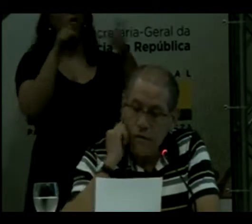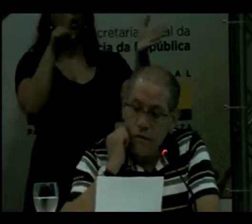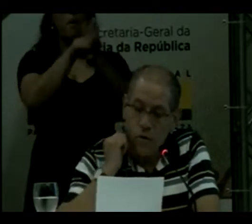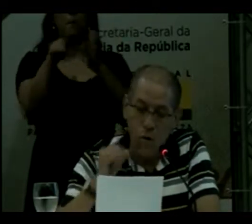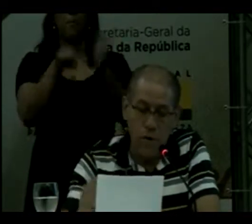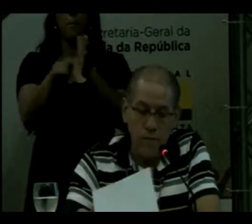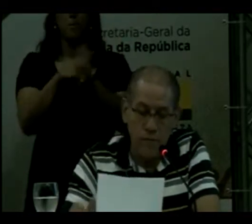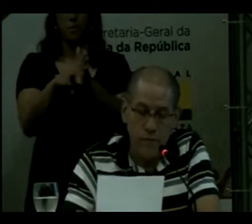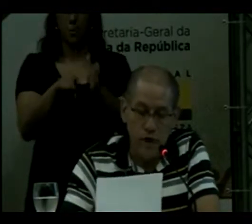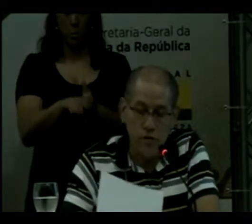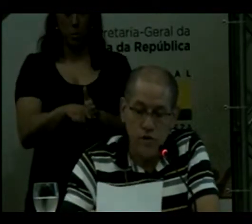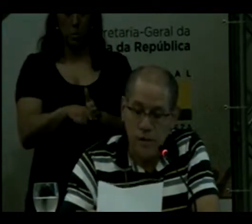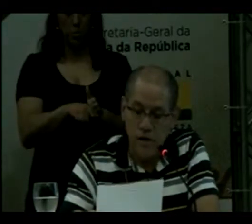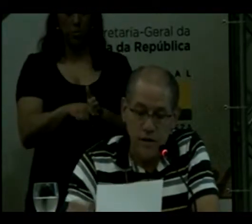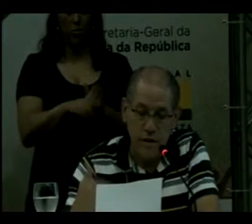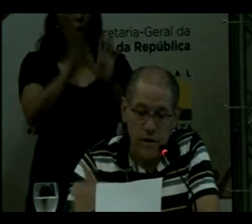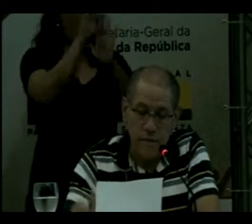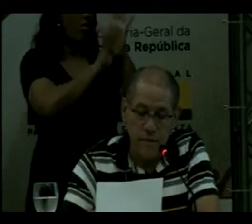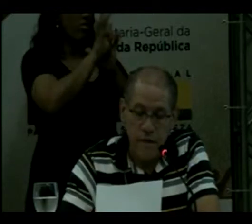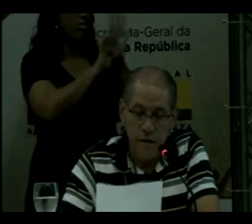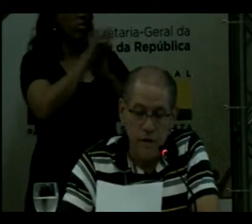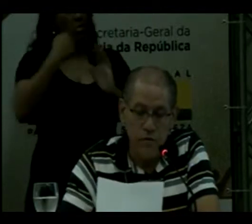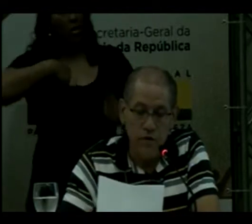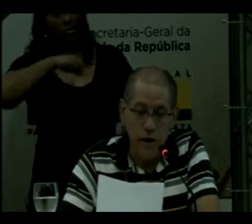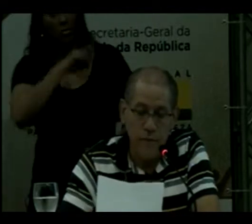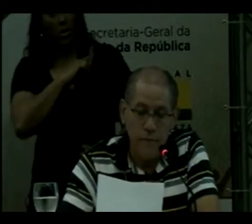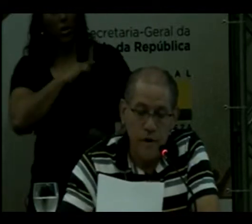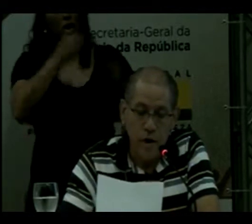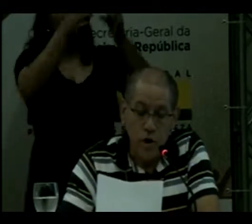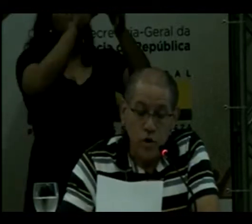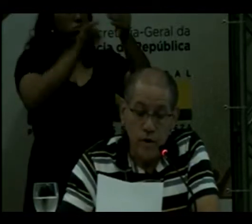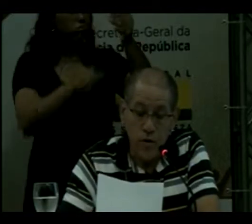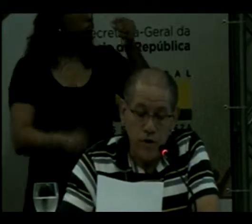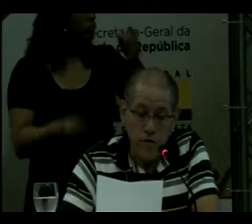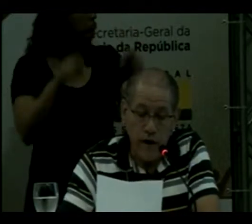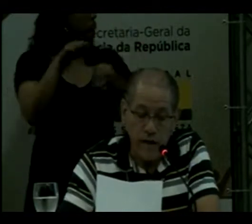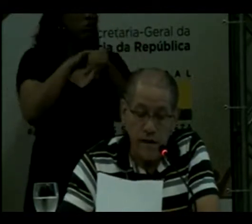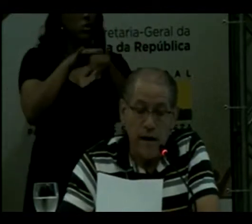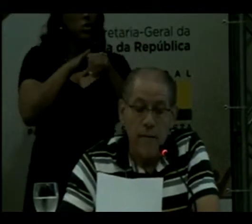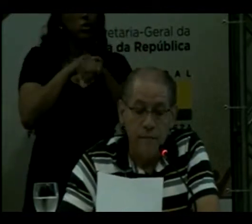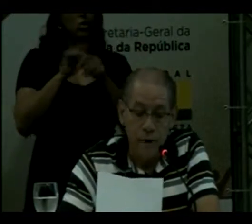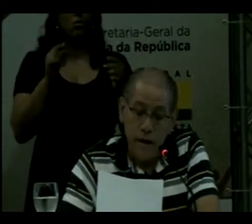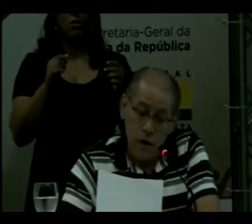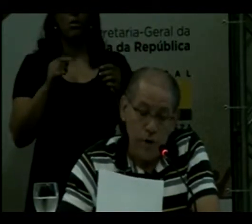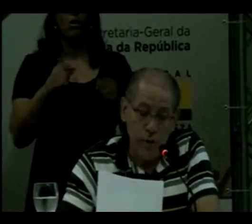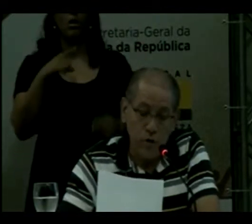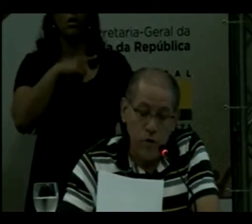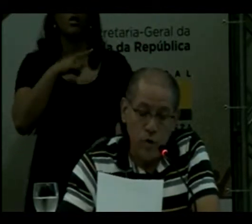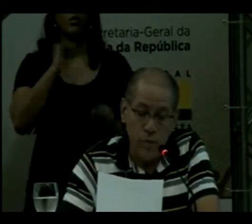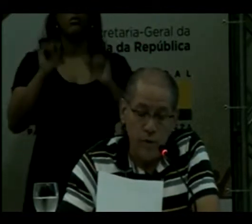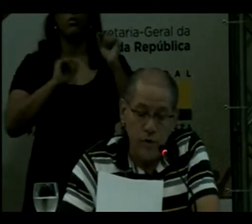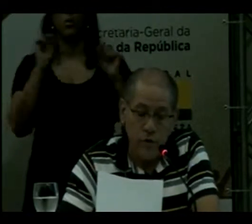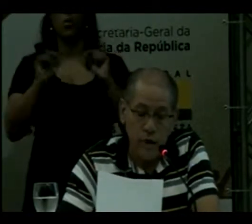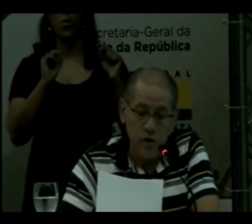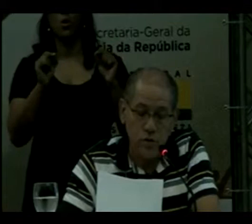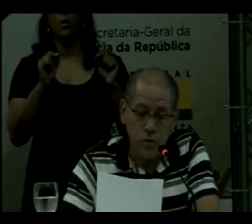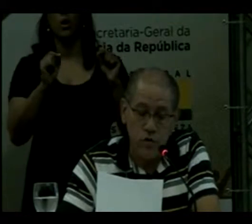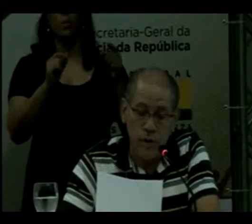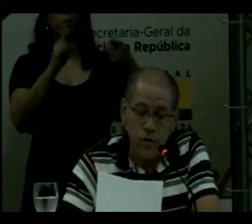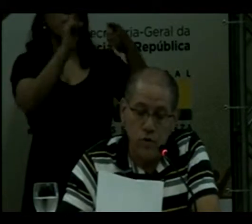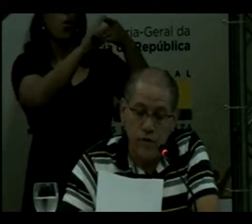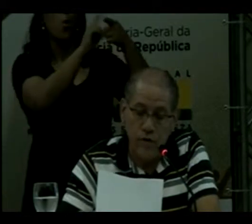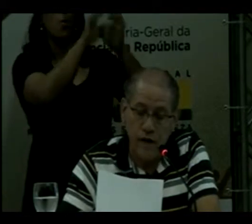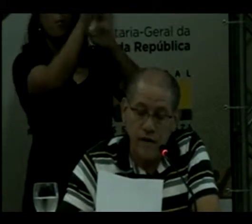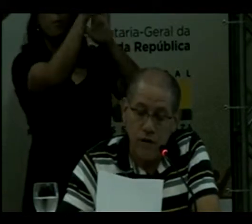perguntas ou textos para a gente desenvolver, tomando como referência, que é o primeiro